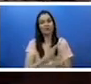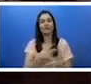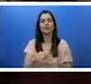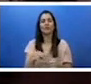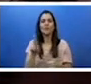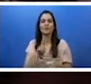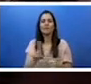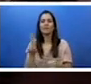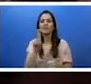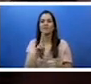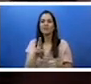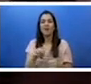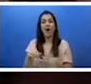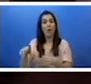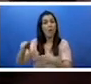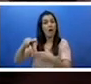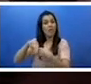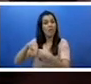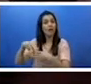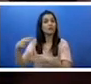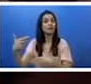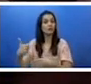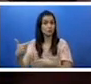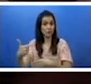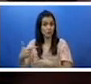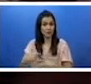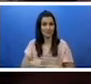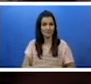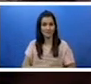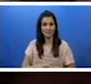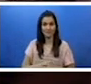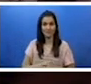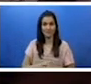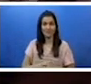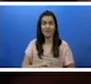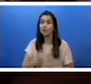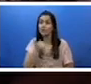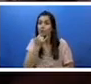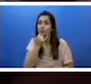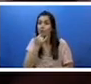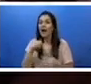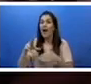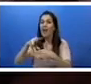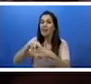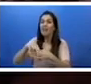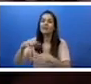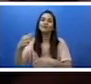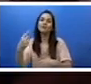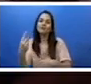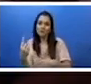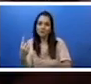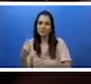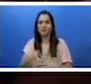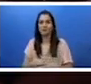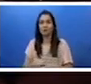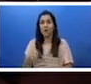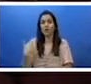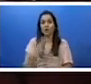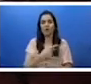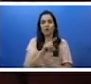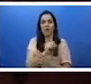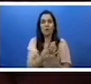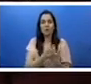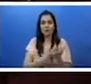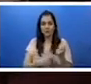anexo 2, que nós vamos trabalhar agora dentro da anexo 1, que nós vamos trabalhar o quê? A